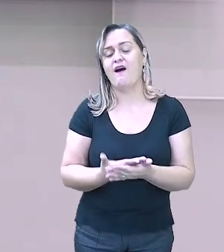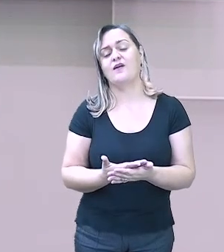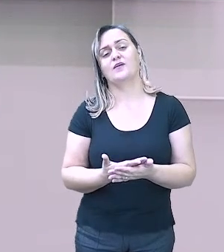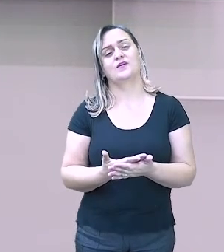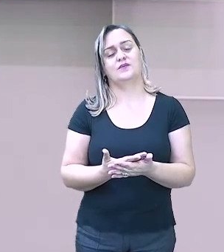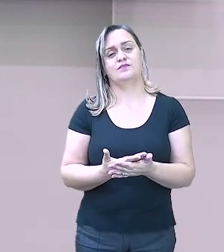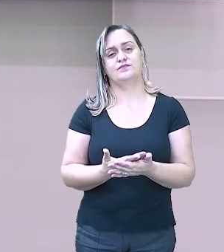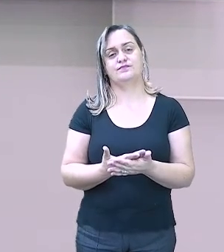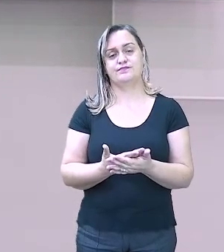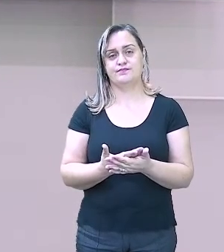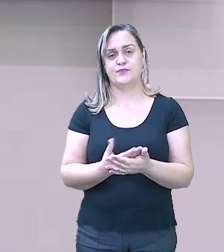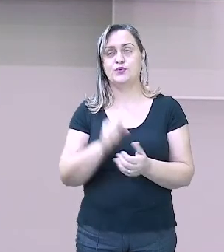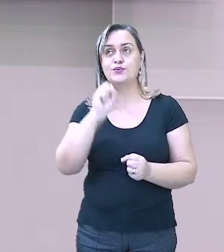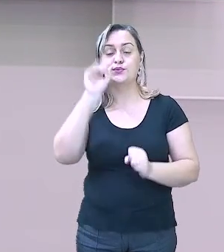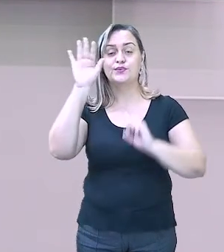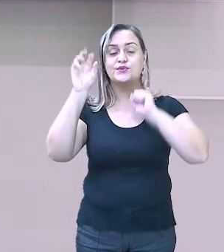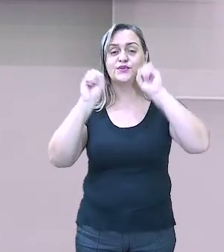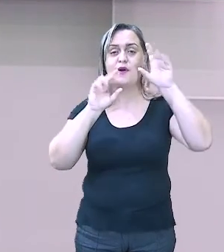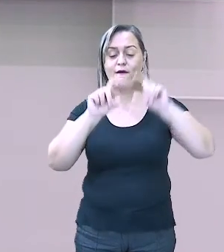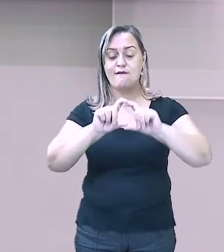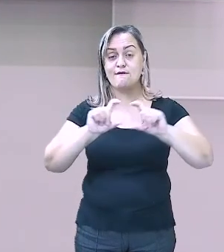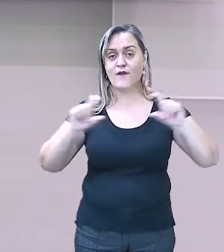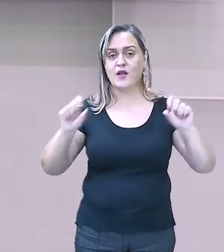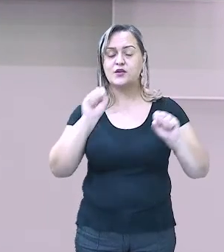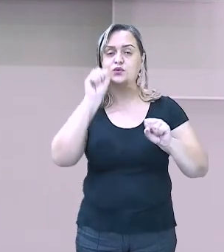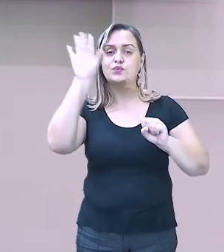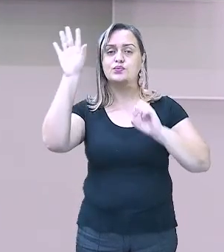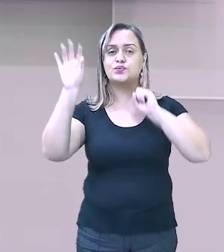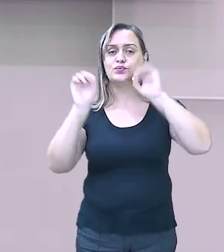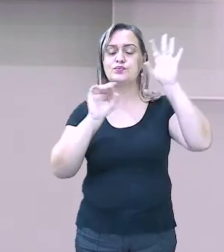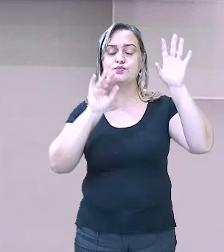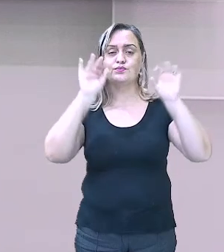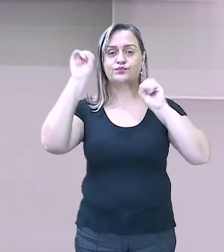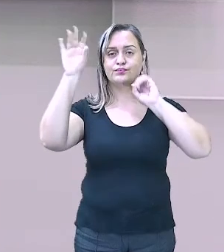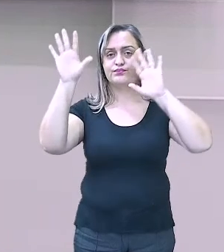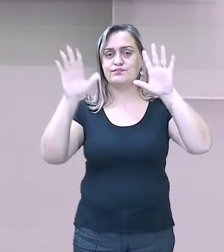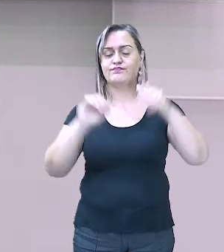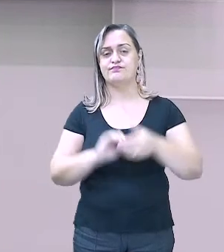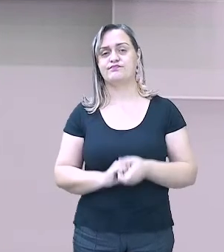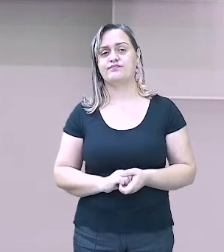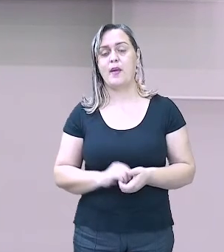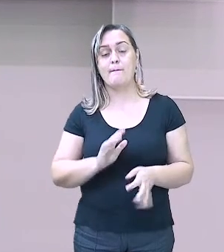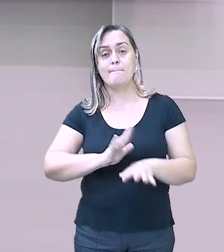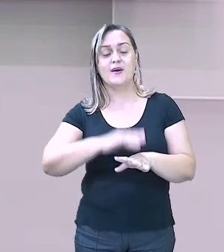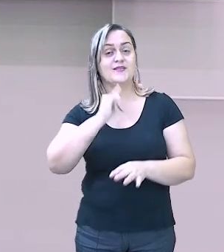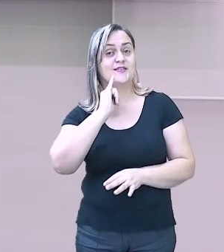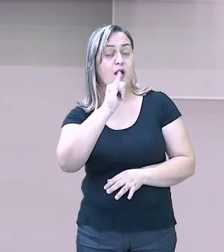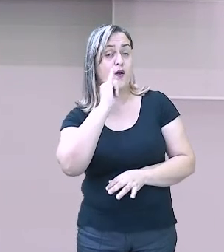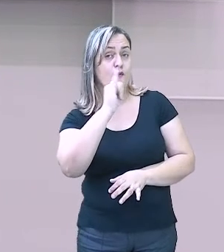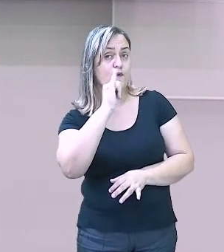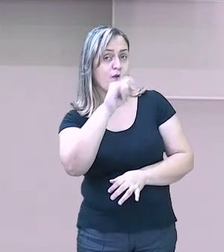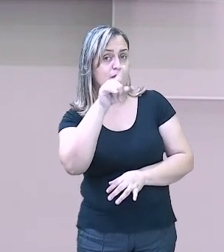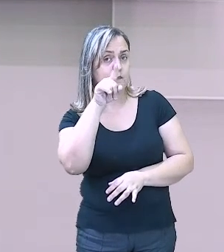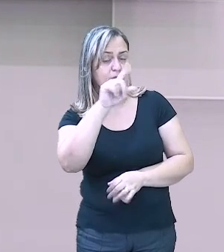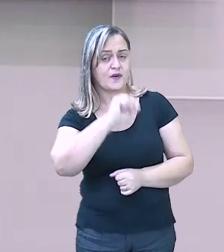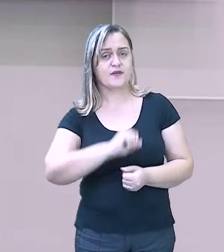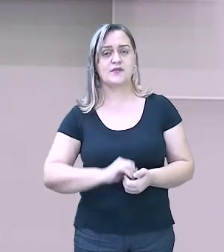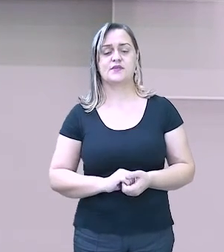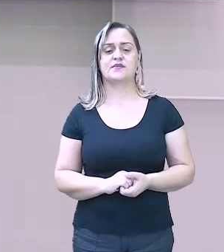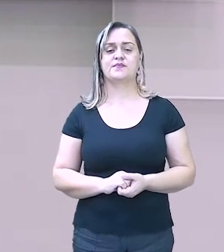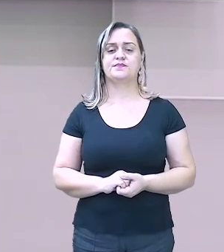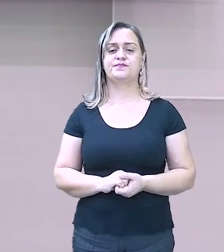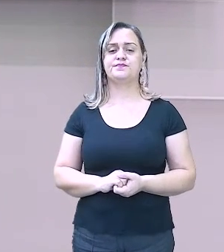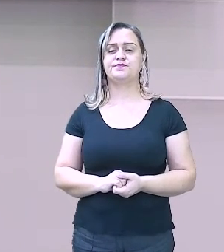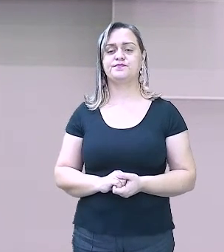de interjeição. E você tem uma informação extra dentro desse conteúdo. Então vamos lá conferir.